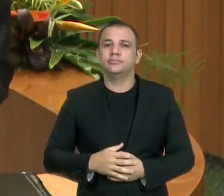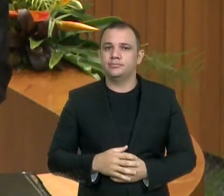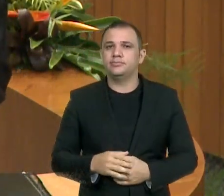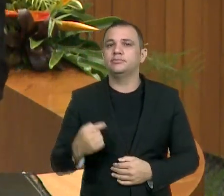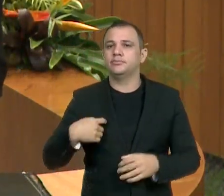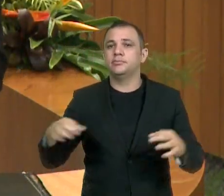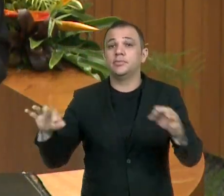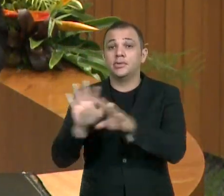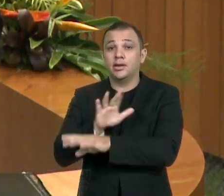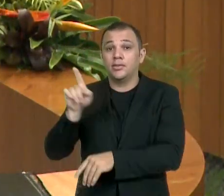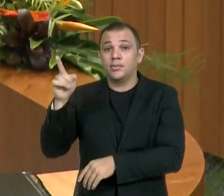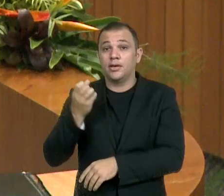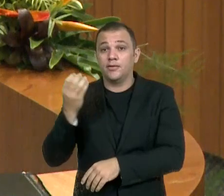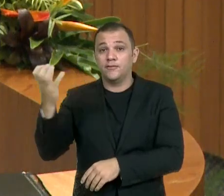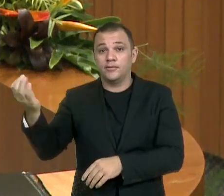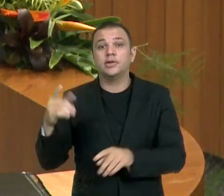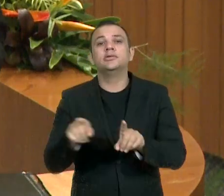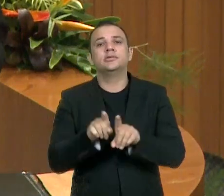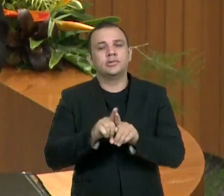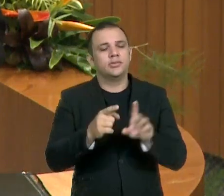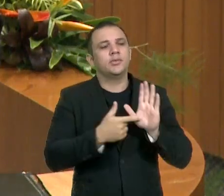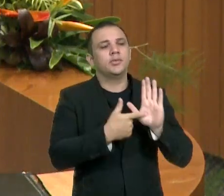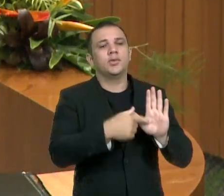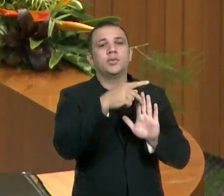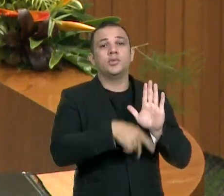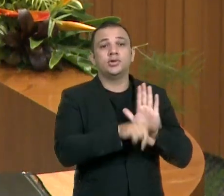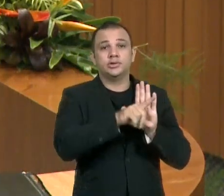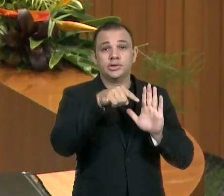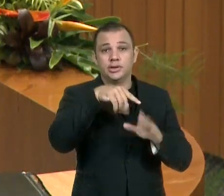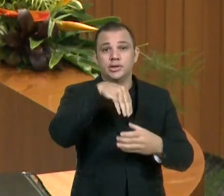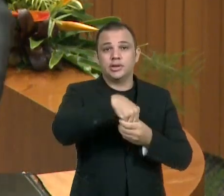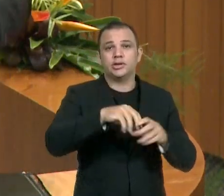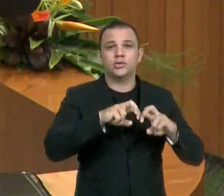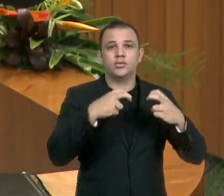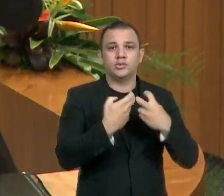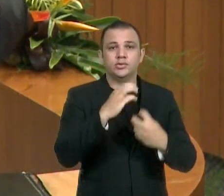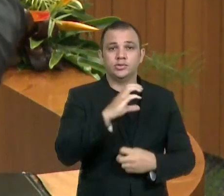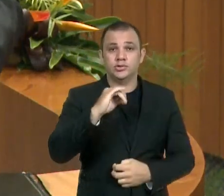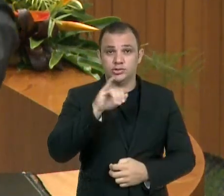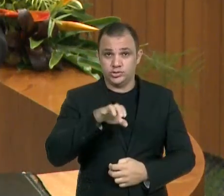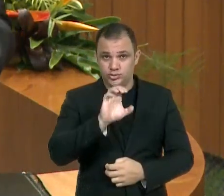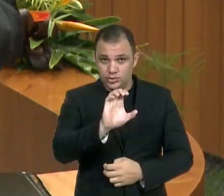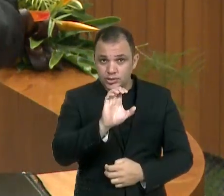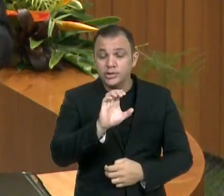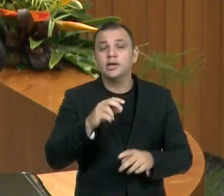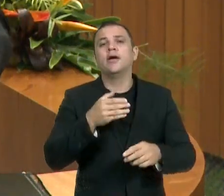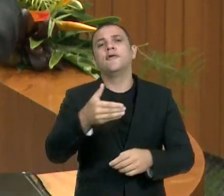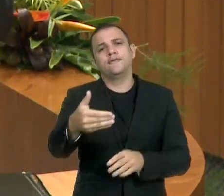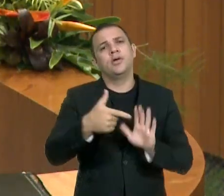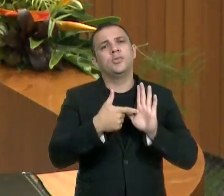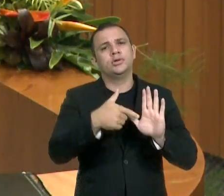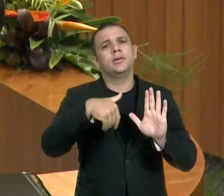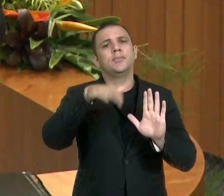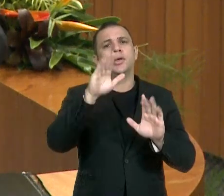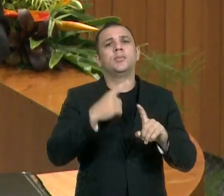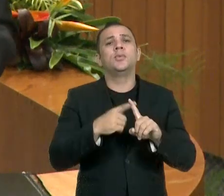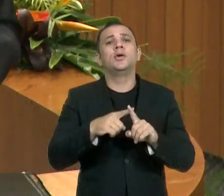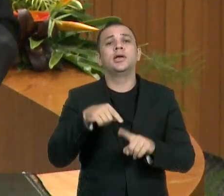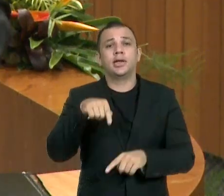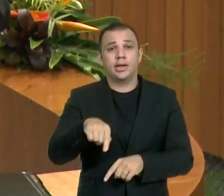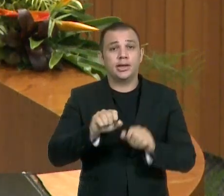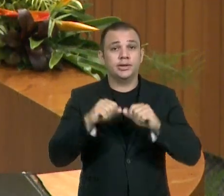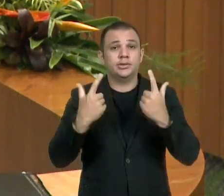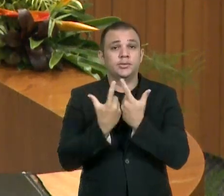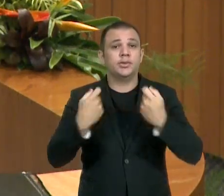apresentei um projeto de lei já na CCJ, vamos apresentar mais coisas ainda, porque a Assembleia tem que investir em mentes, em